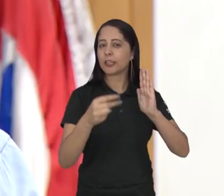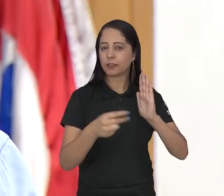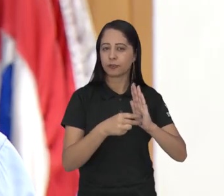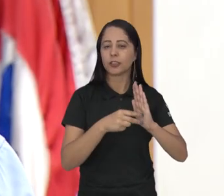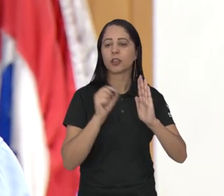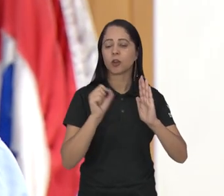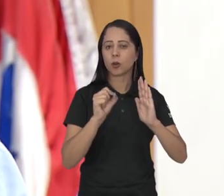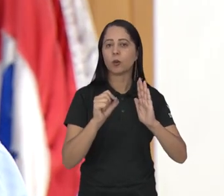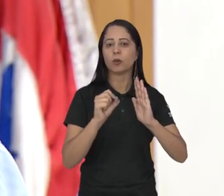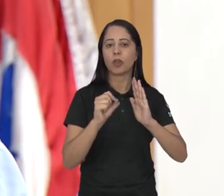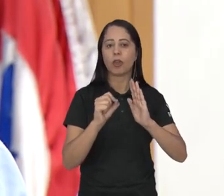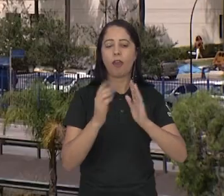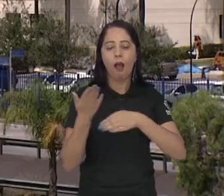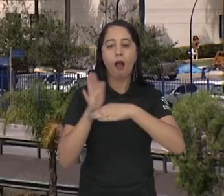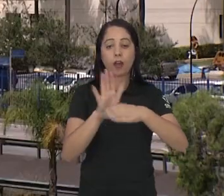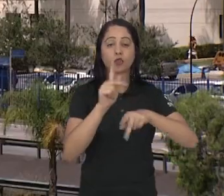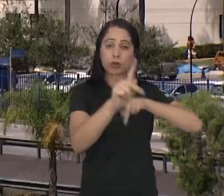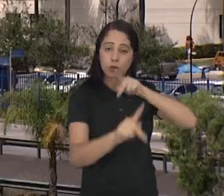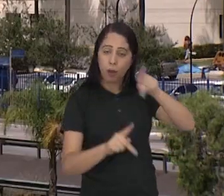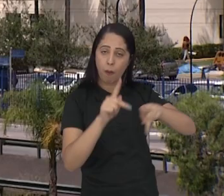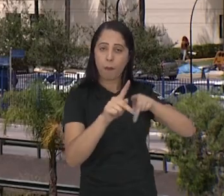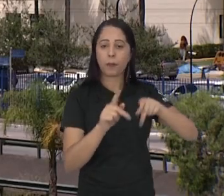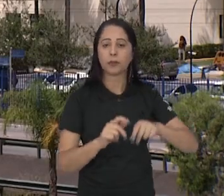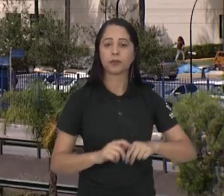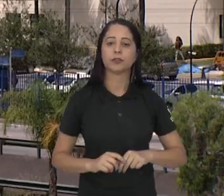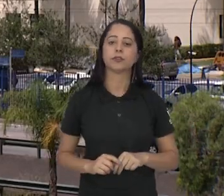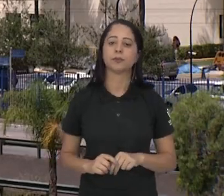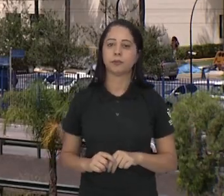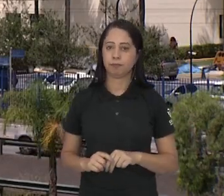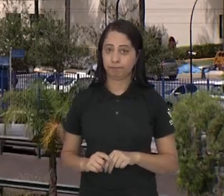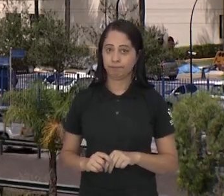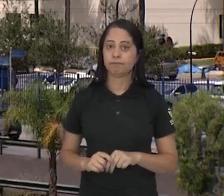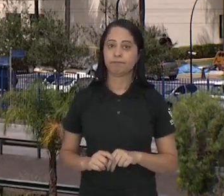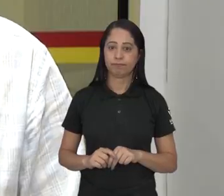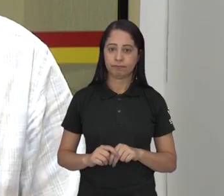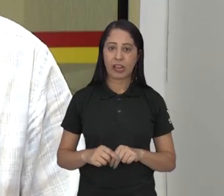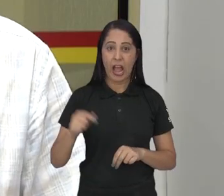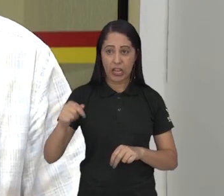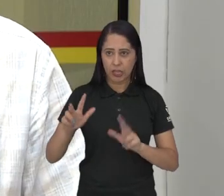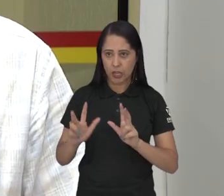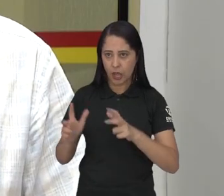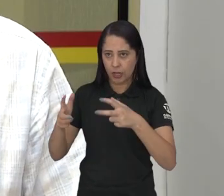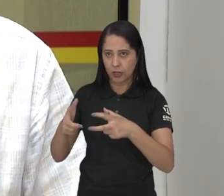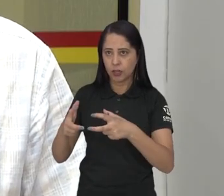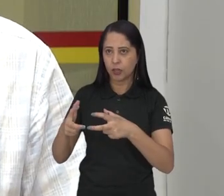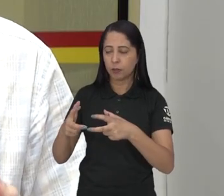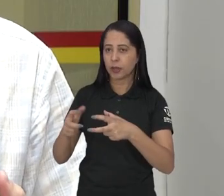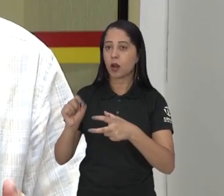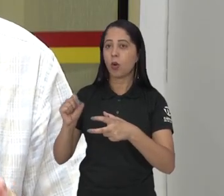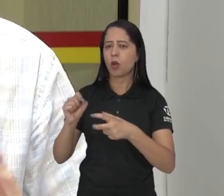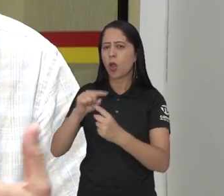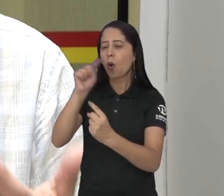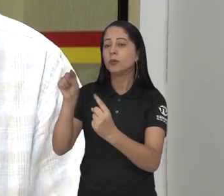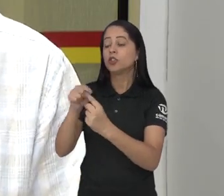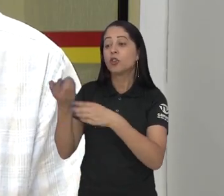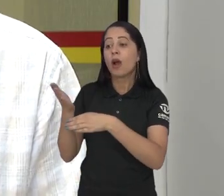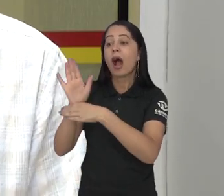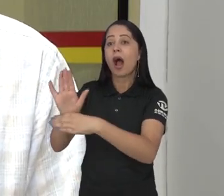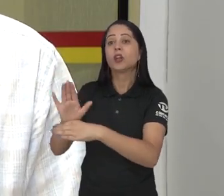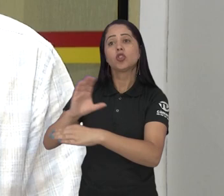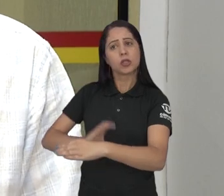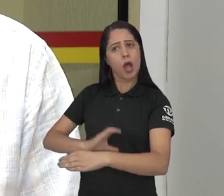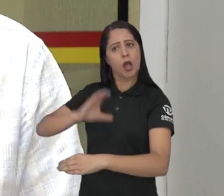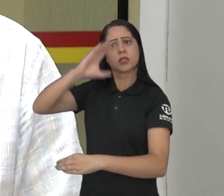esse refora são um olhar atento da câmara para as demandas da população mais uma vez a câmera ela tá atenta em ajudar